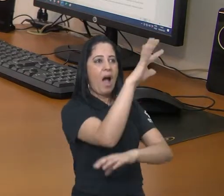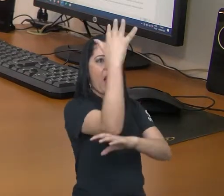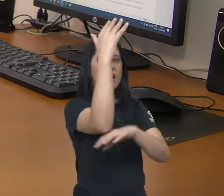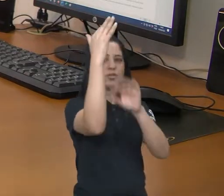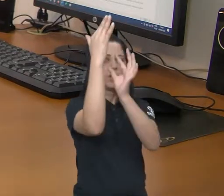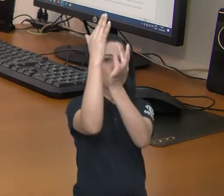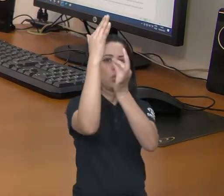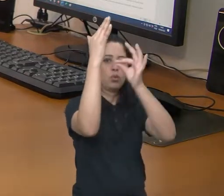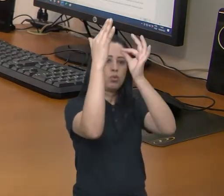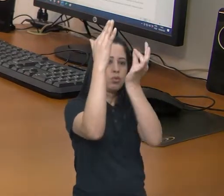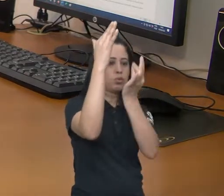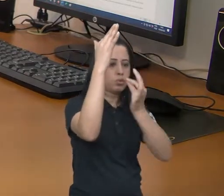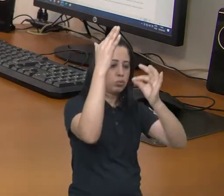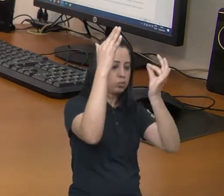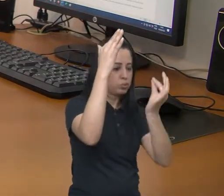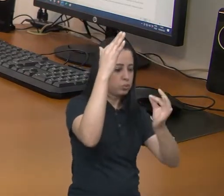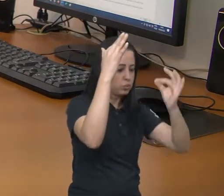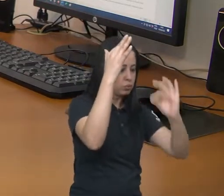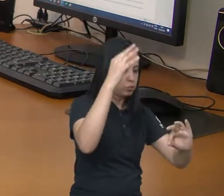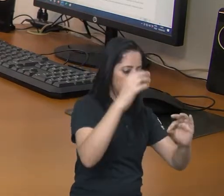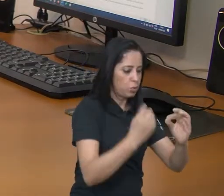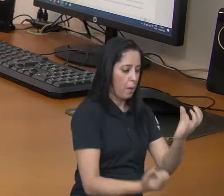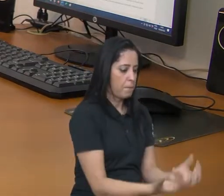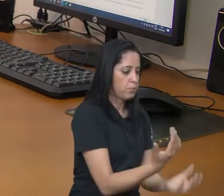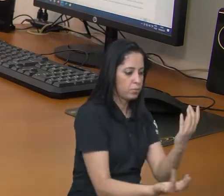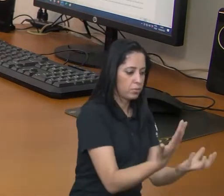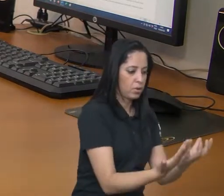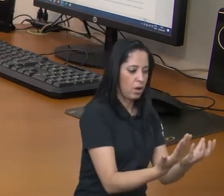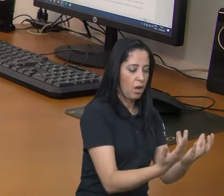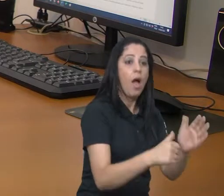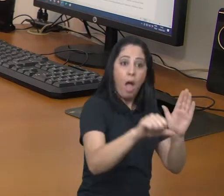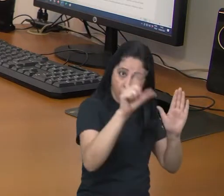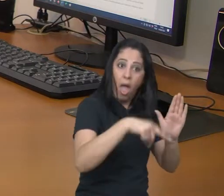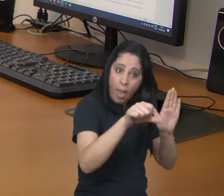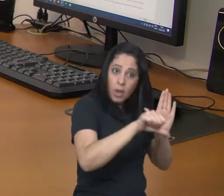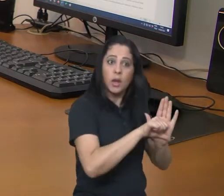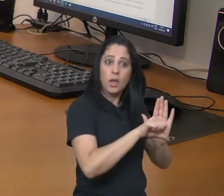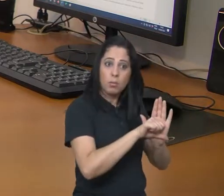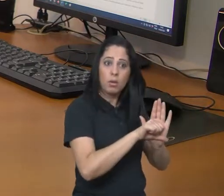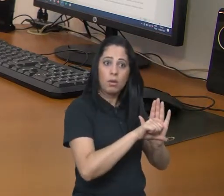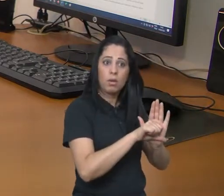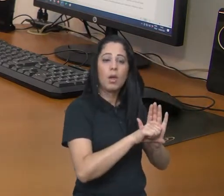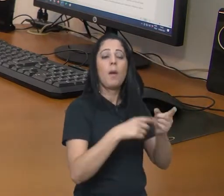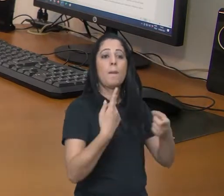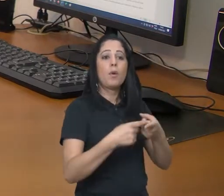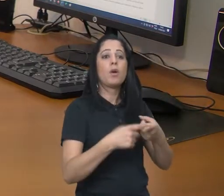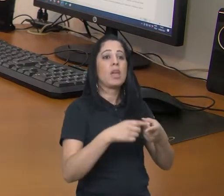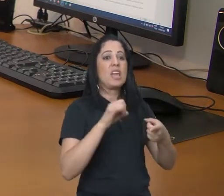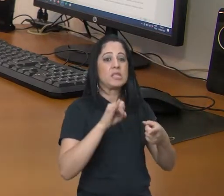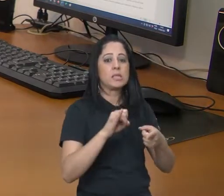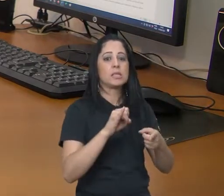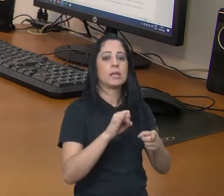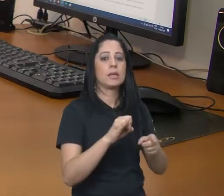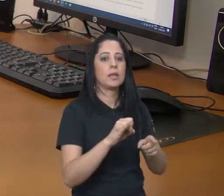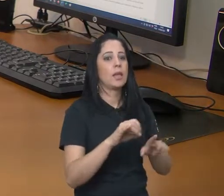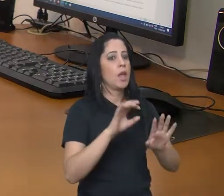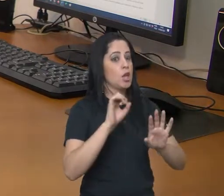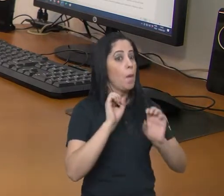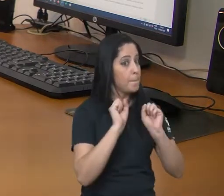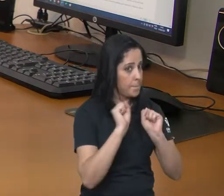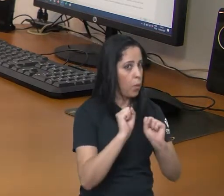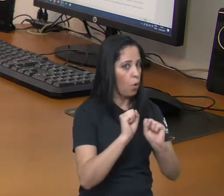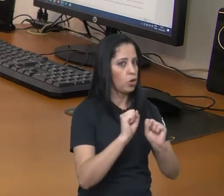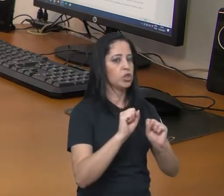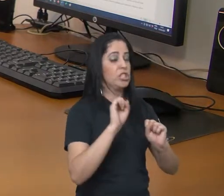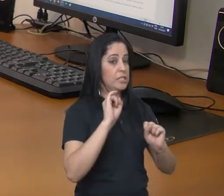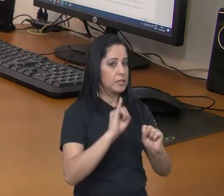folhas secas e de resíduos não seja crime. Porém, é um crime ambiental, porque, como eu disse,